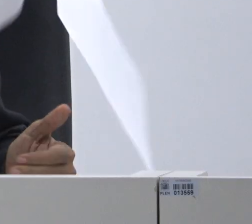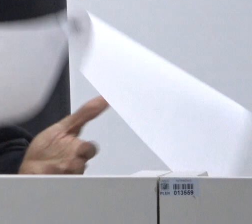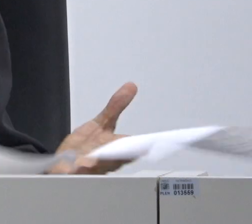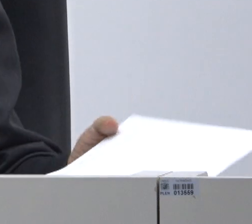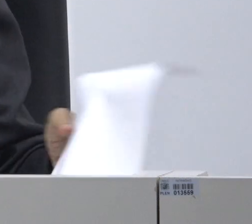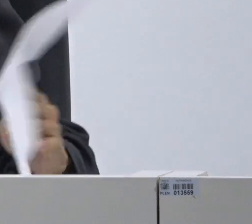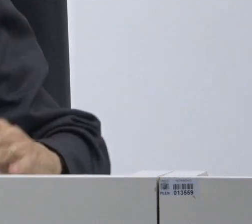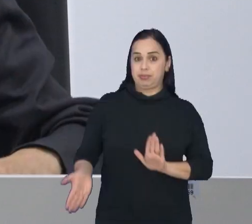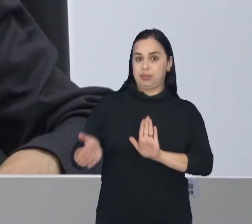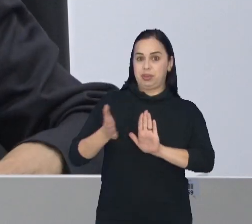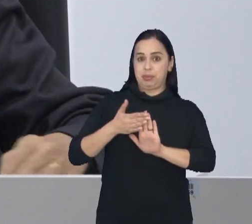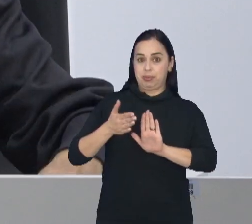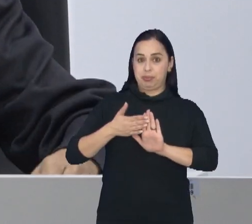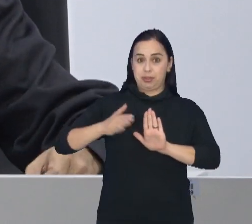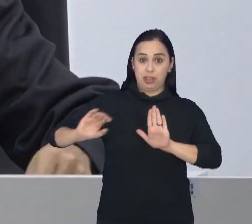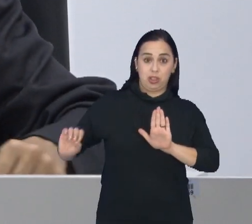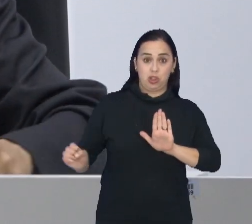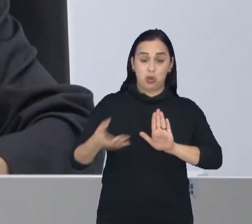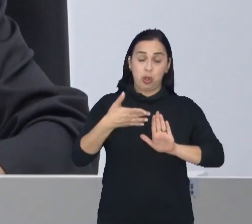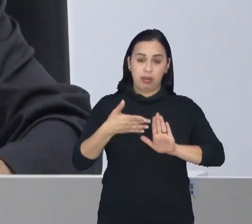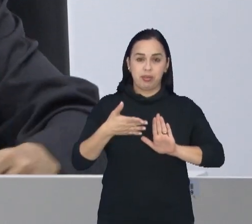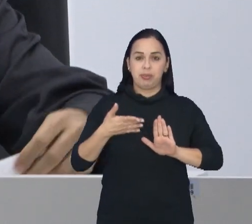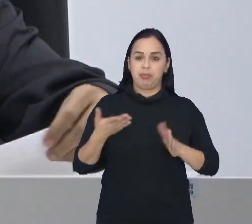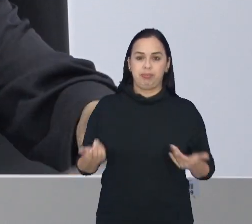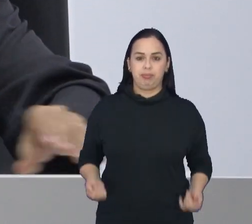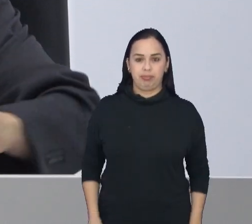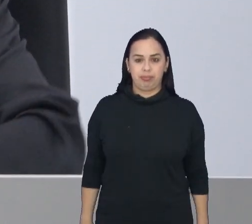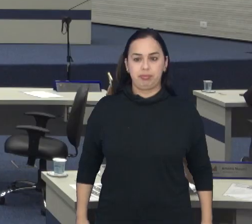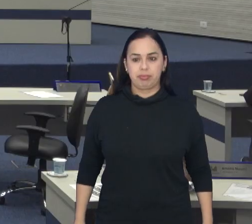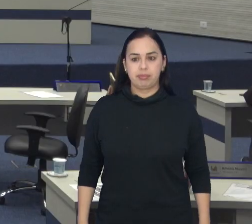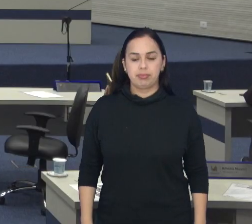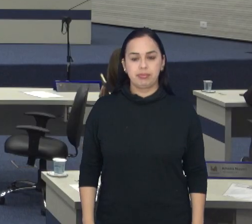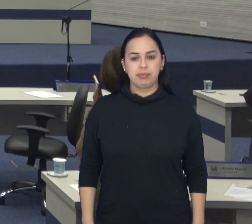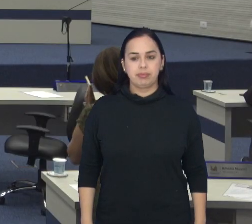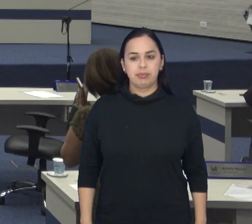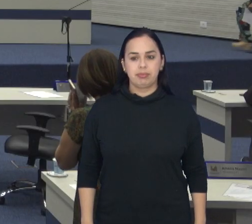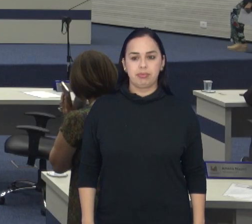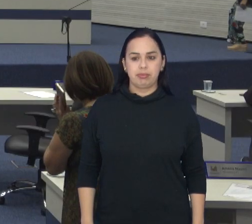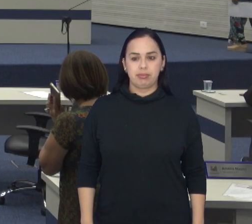São esses os novos processos, senhor presidente.